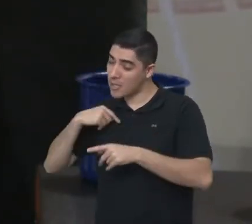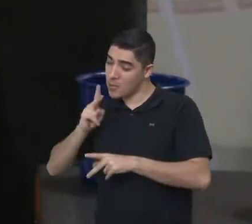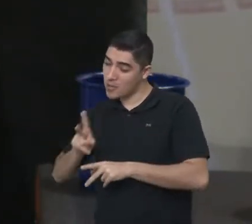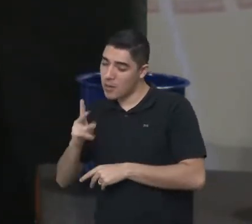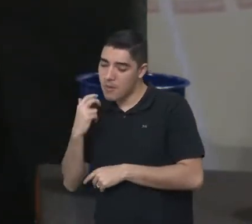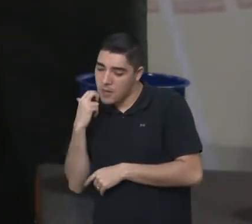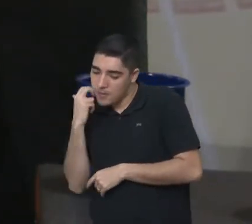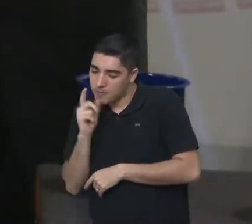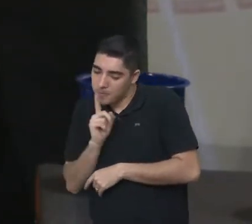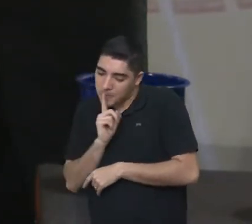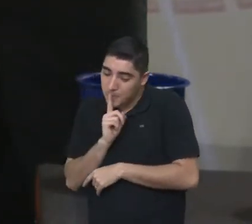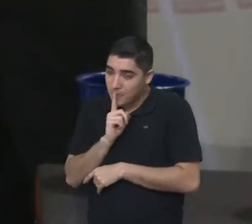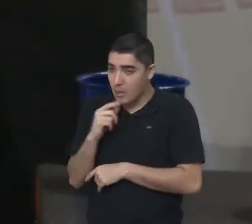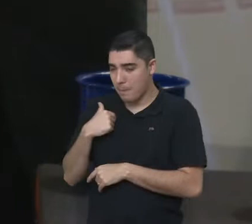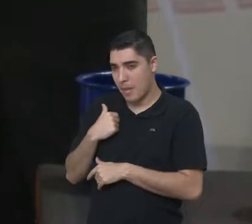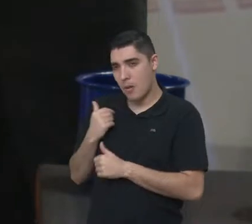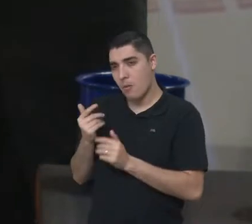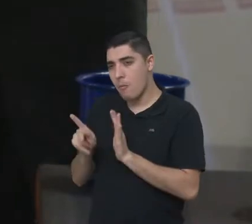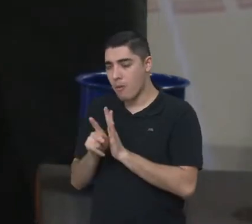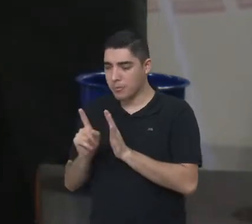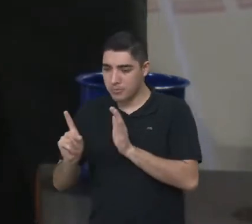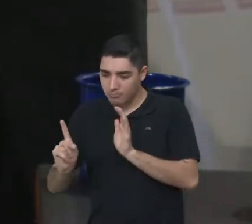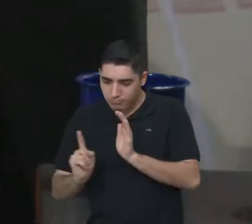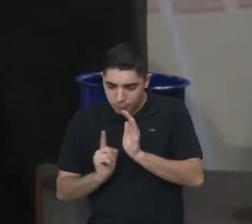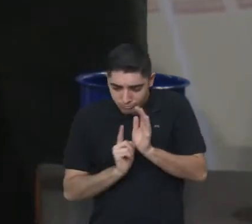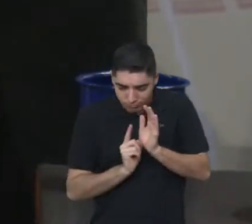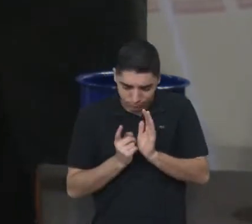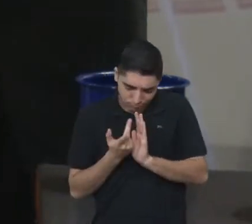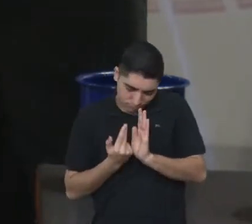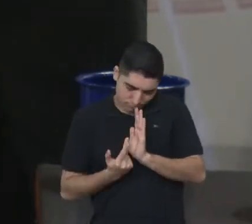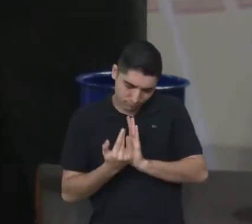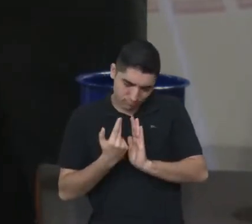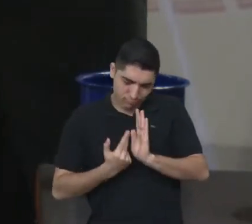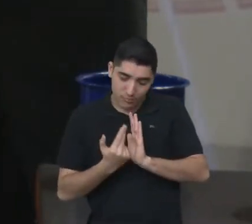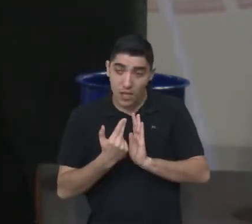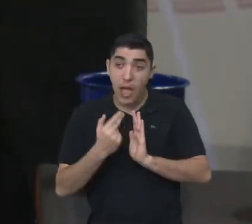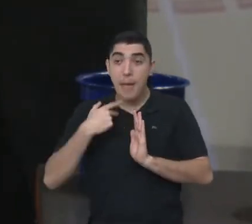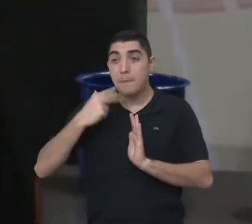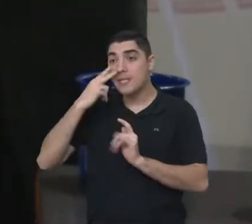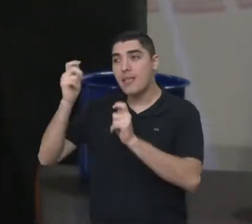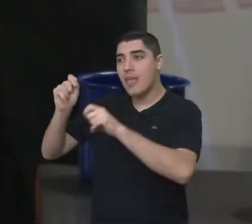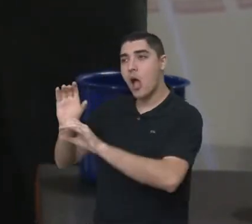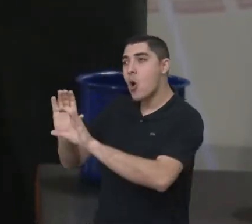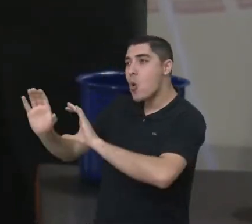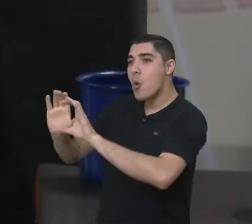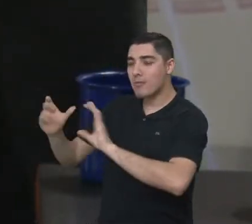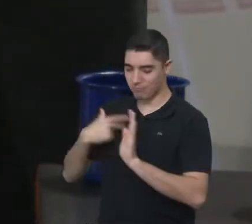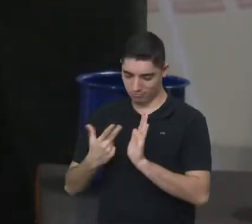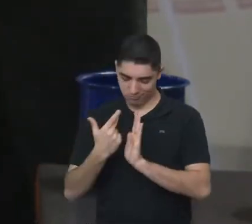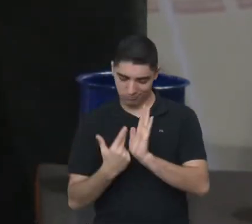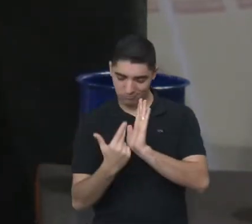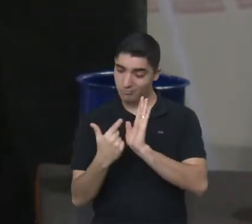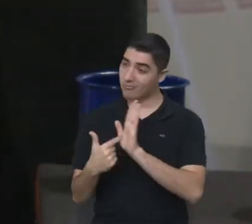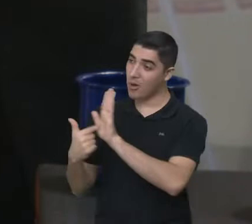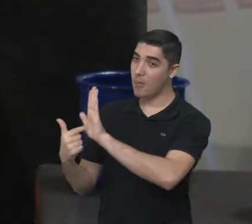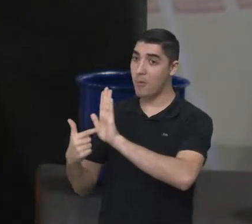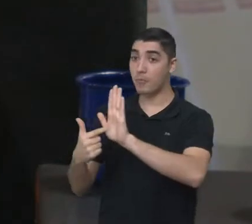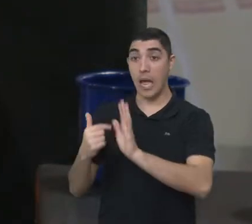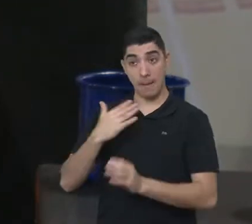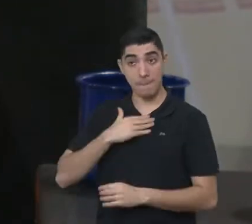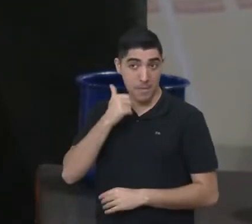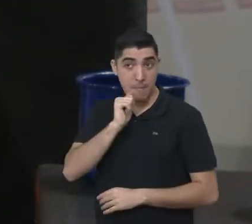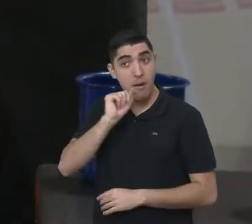Ficava no meu canto desenhando. E eu acho que era uma forma de me comunicar, talvez, através dos desenhos, né? E minha mãe